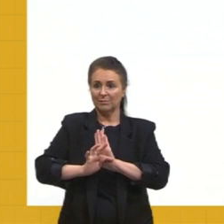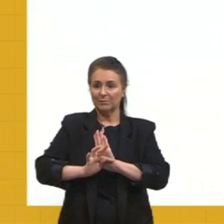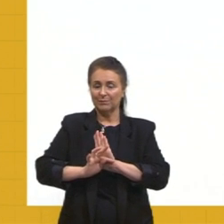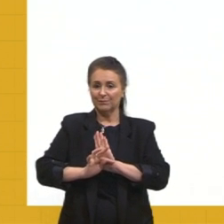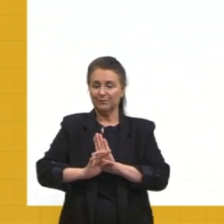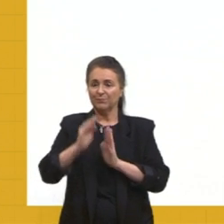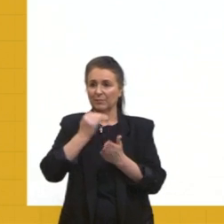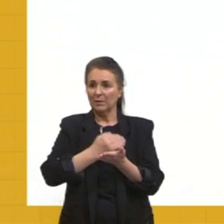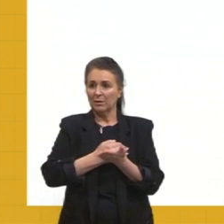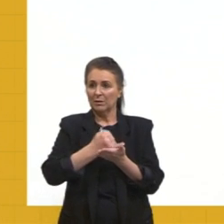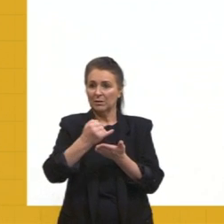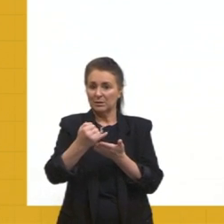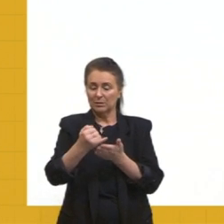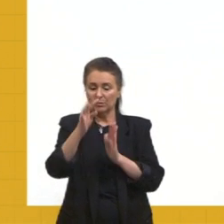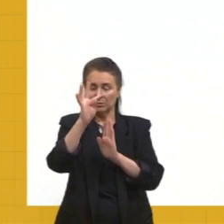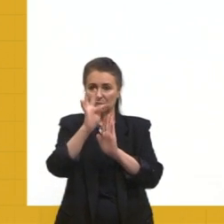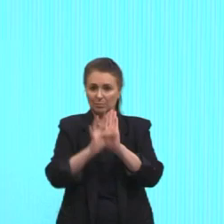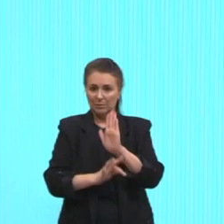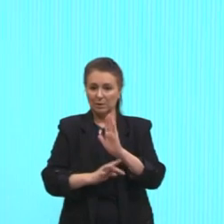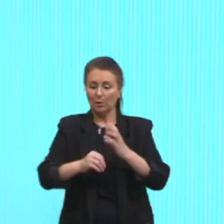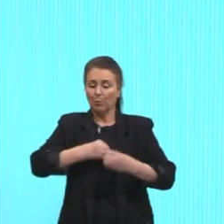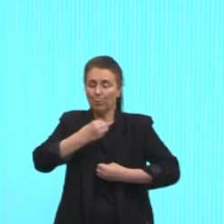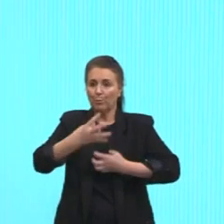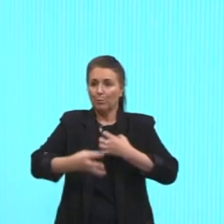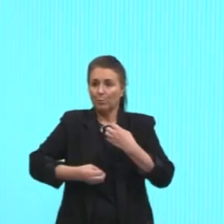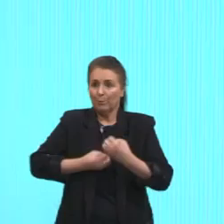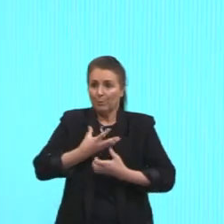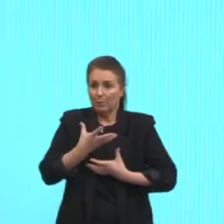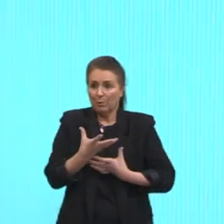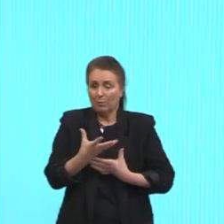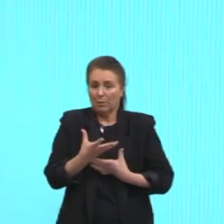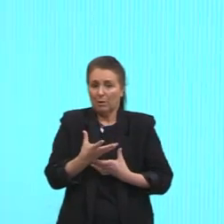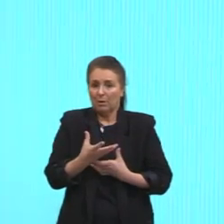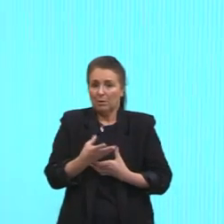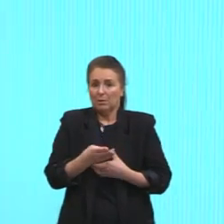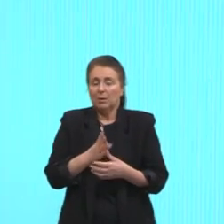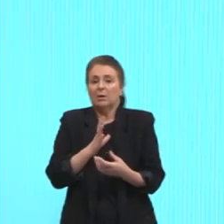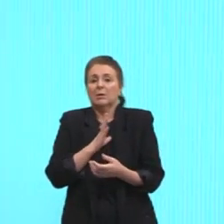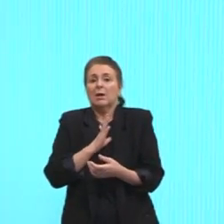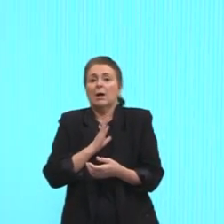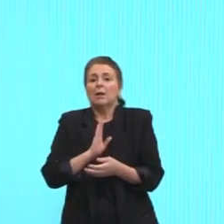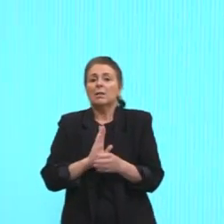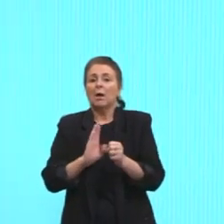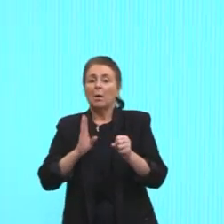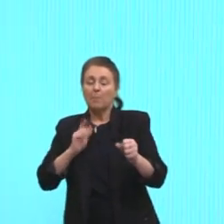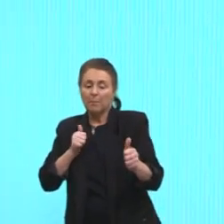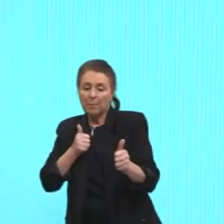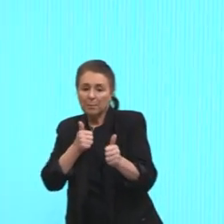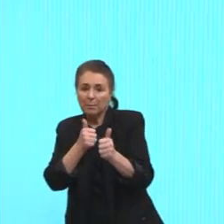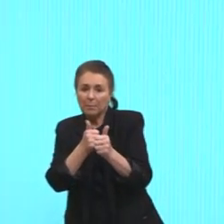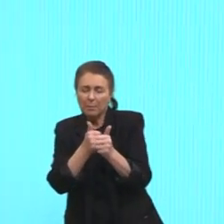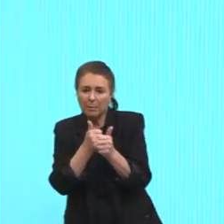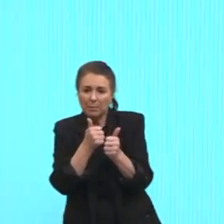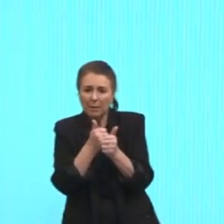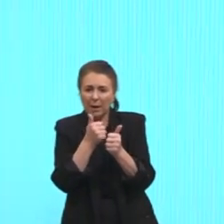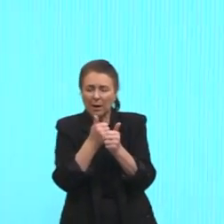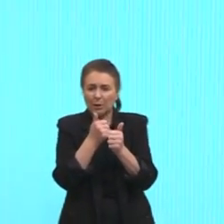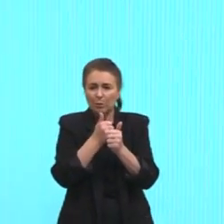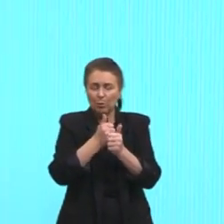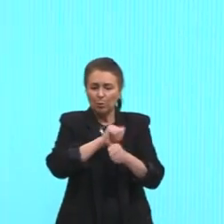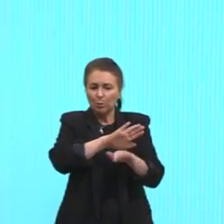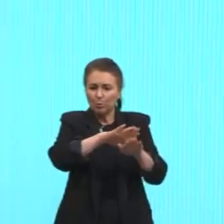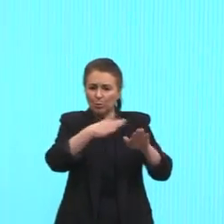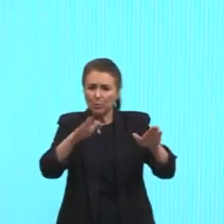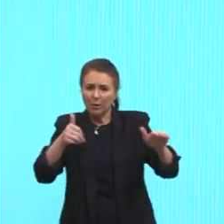iniciamos lá com um texto, um poema, Beira-marávamos em alto pelo espelho de aluguel,